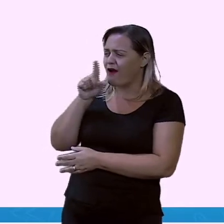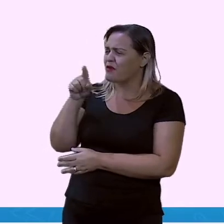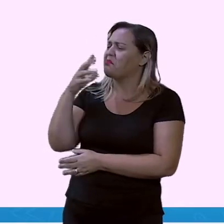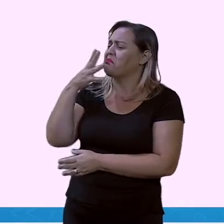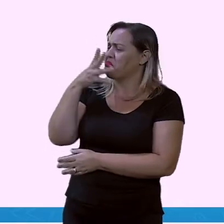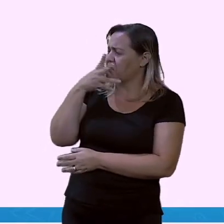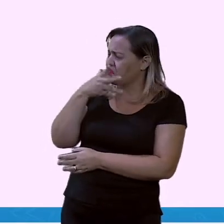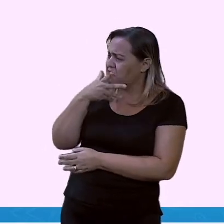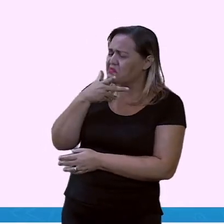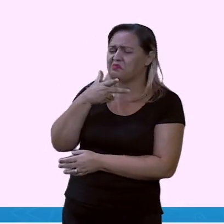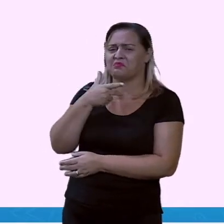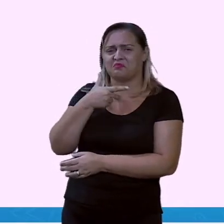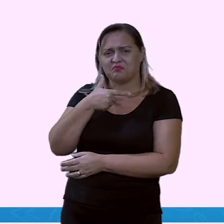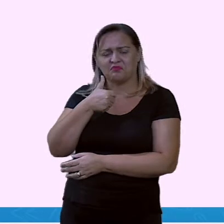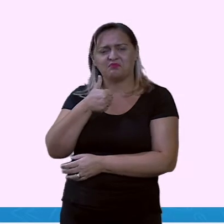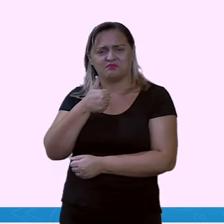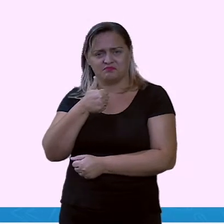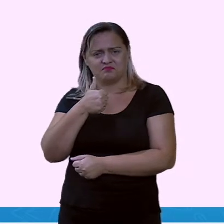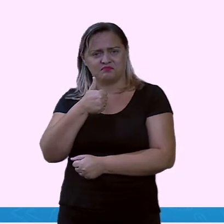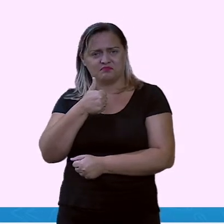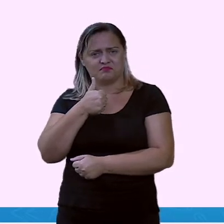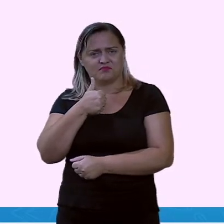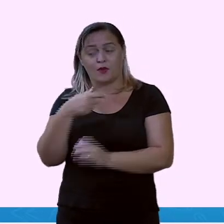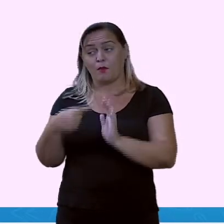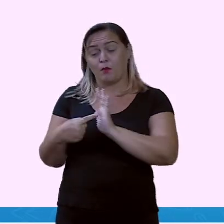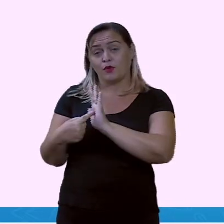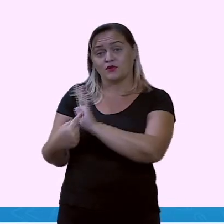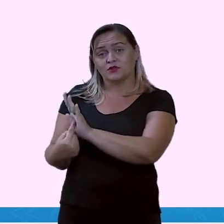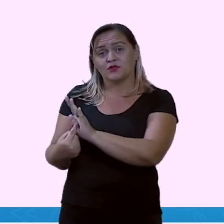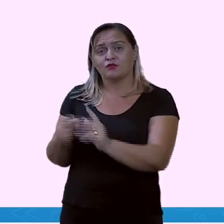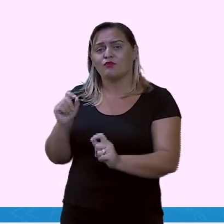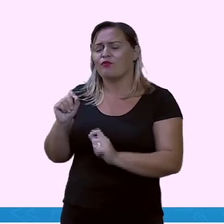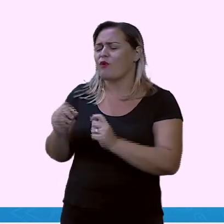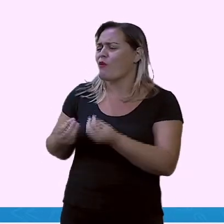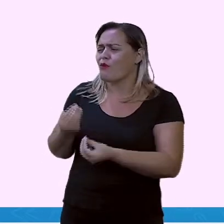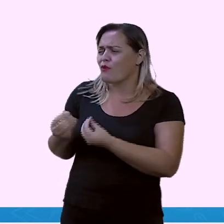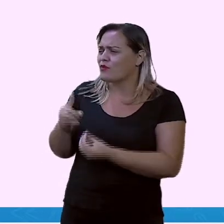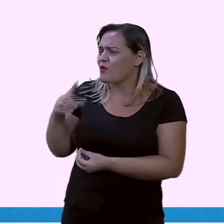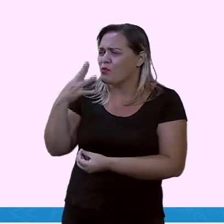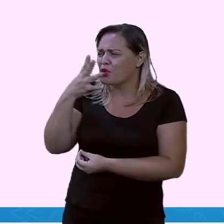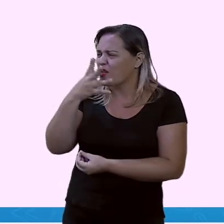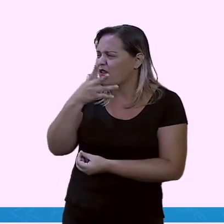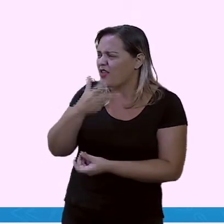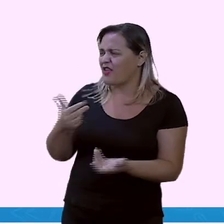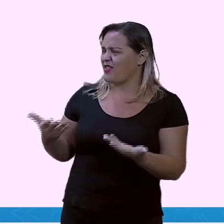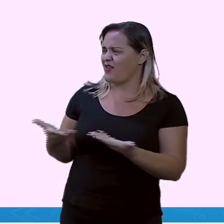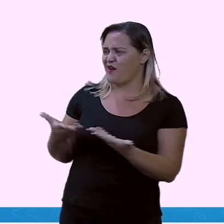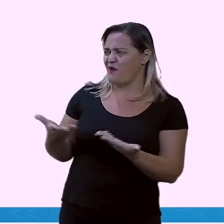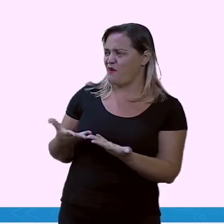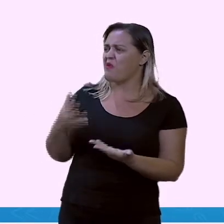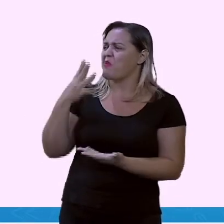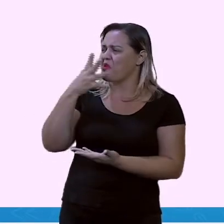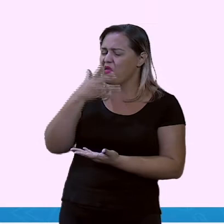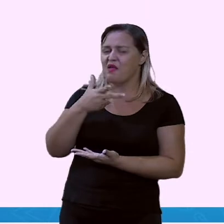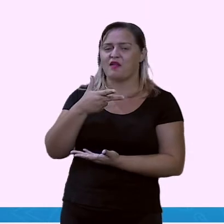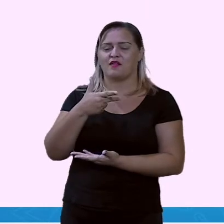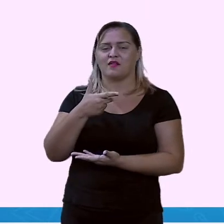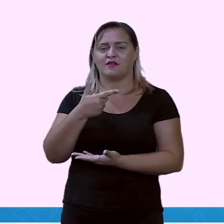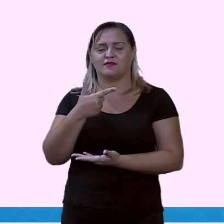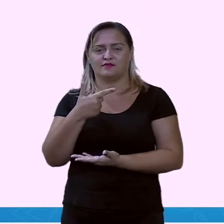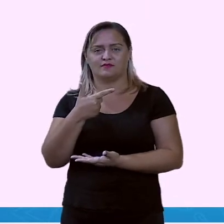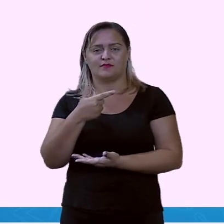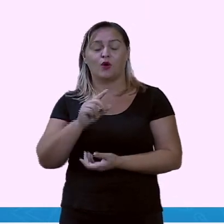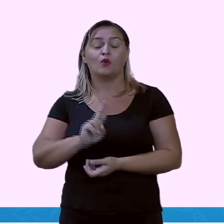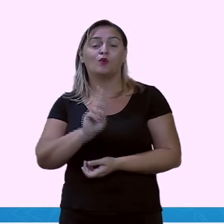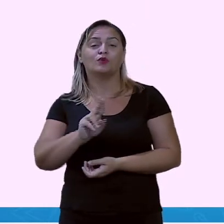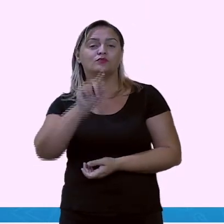daquela pessoa. Eu estou verbalizando para ela como ela está bonita hoje. Então, eu tenho também um ponto